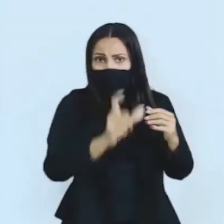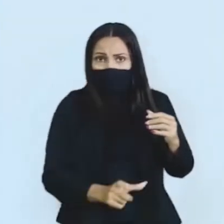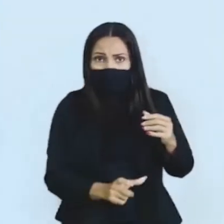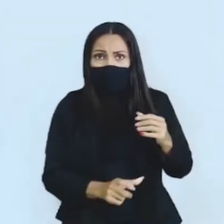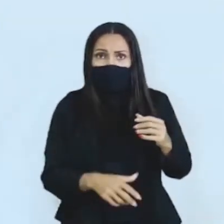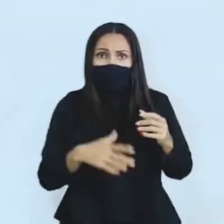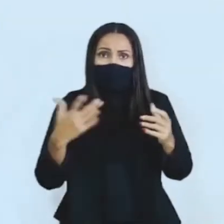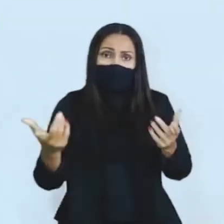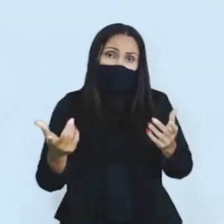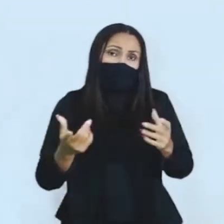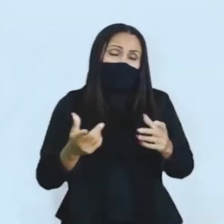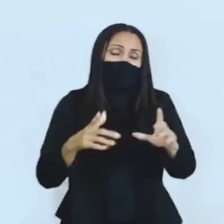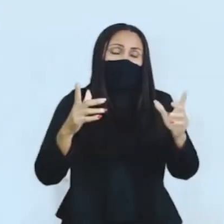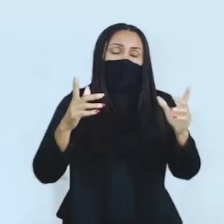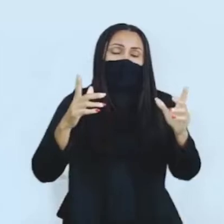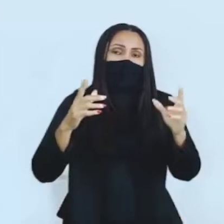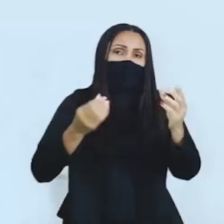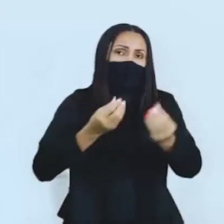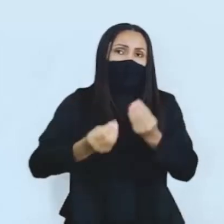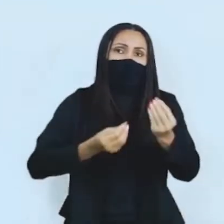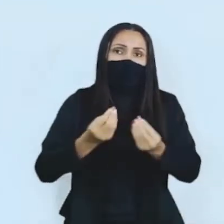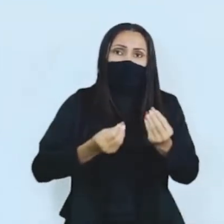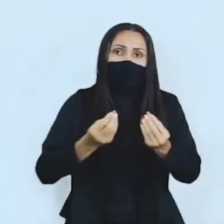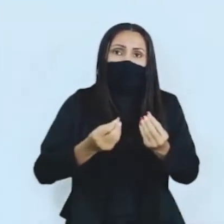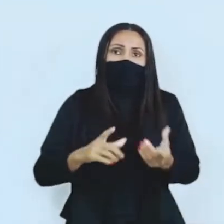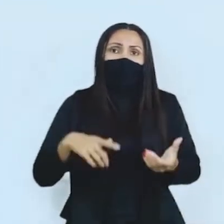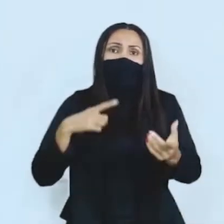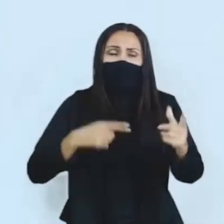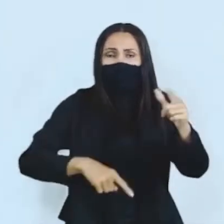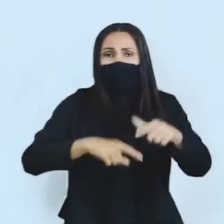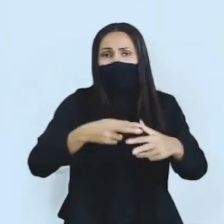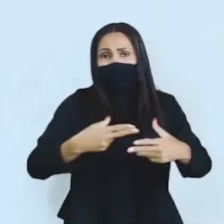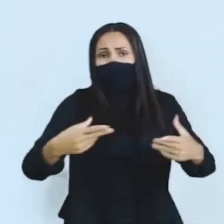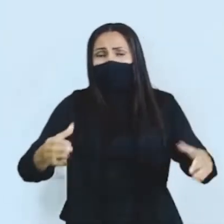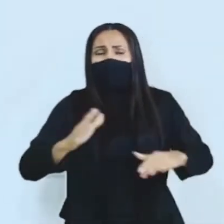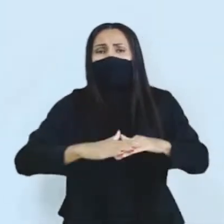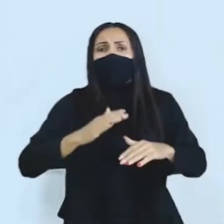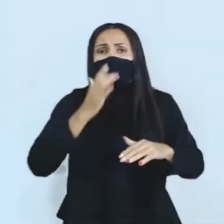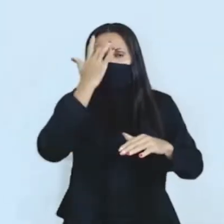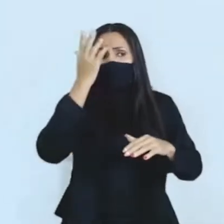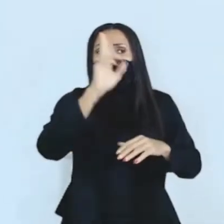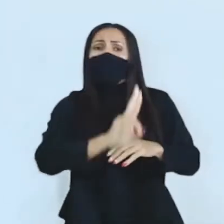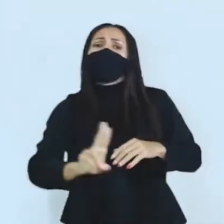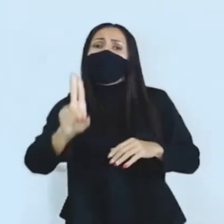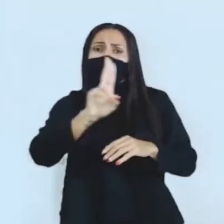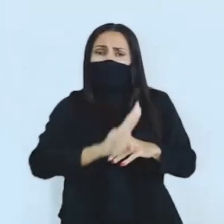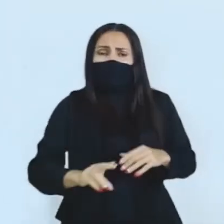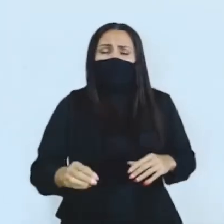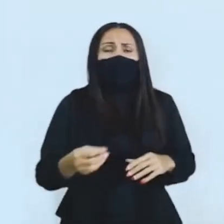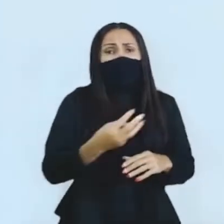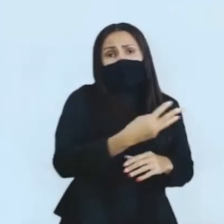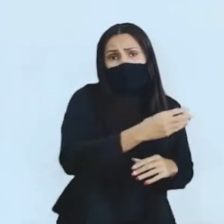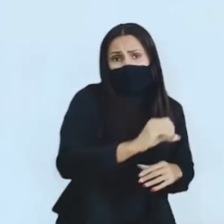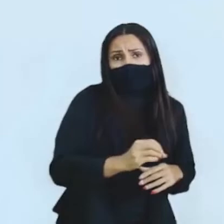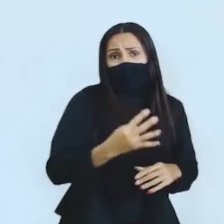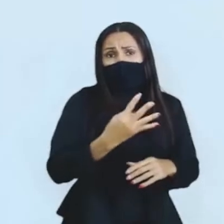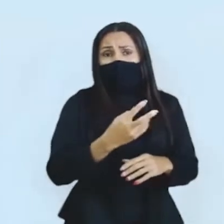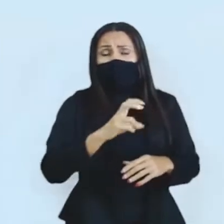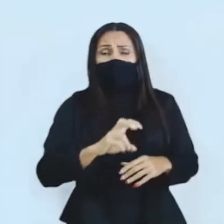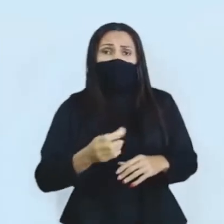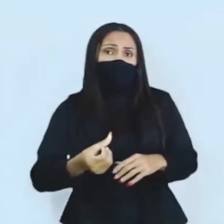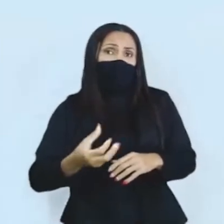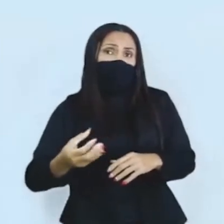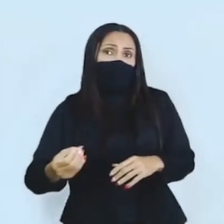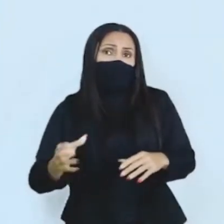nos esquadros. Então, como eles estão nos instrumentos, é mais fácil utilizar esses ângulos de 30, 45 e 60. Mas